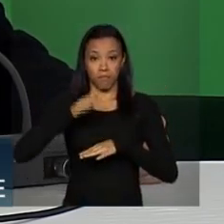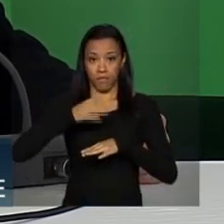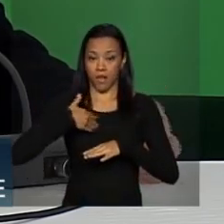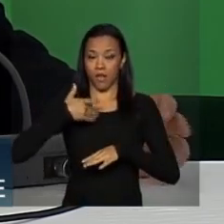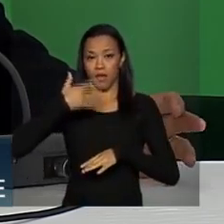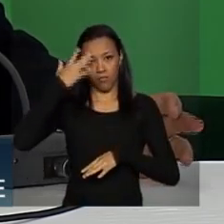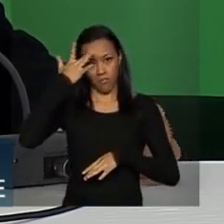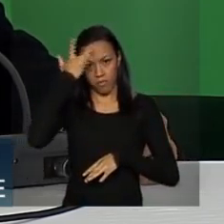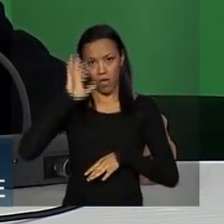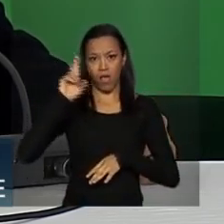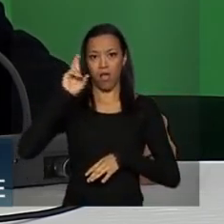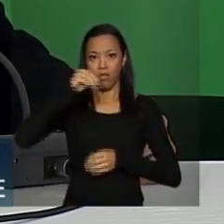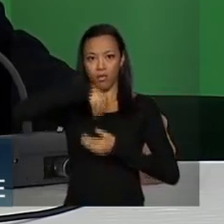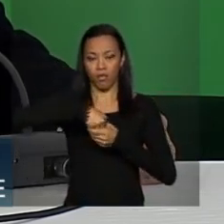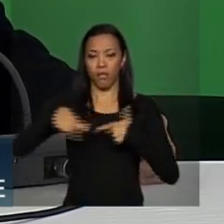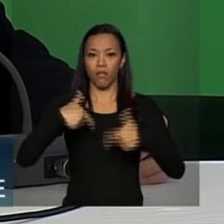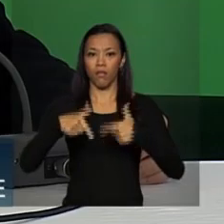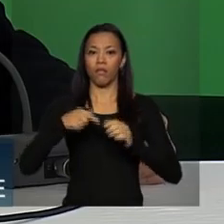participar de uma cerimônia